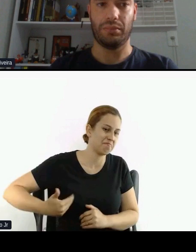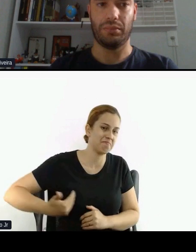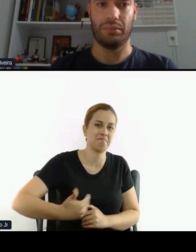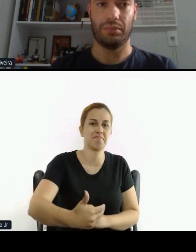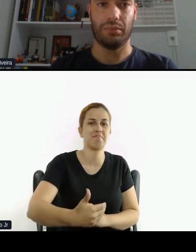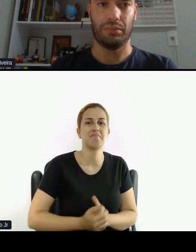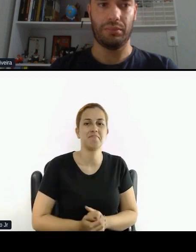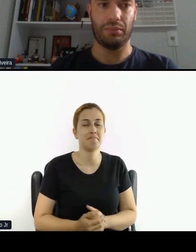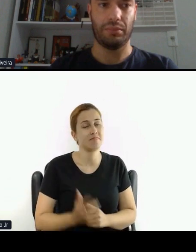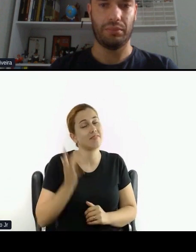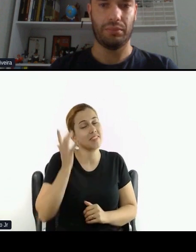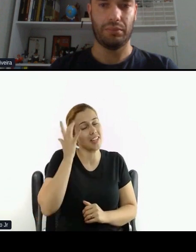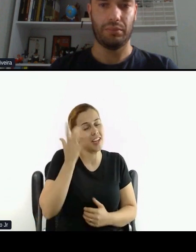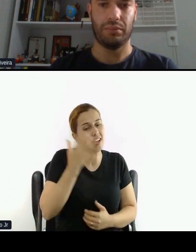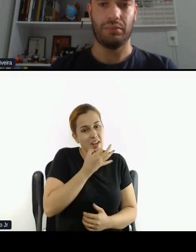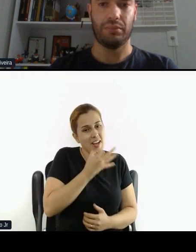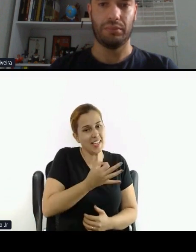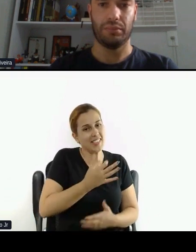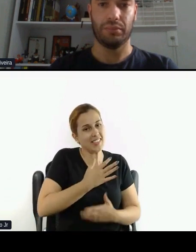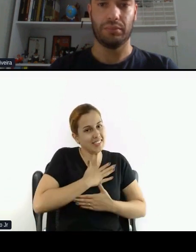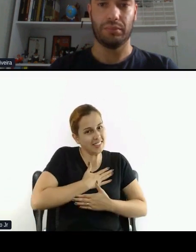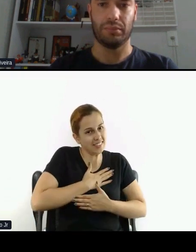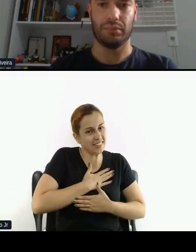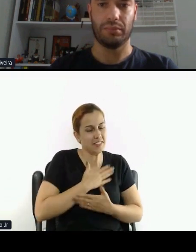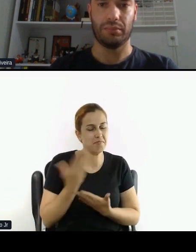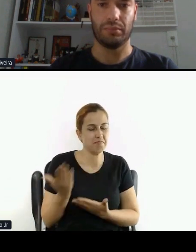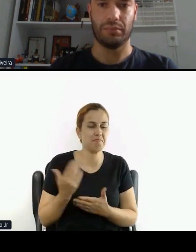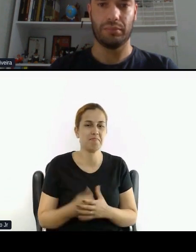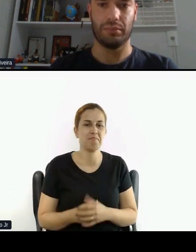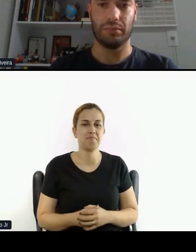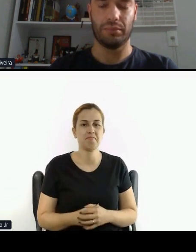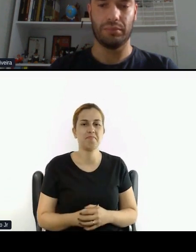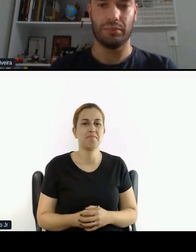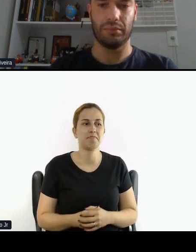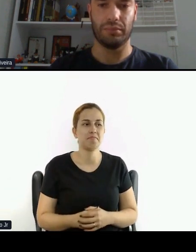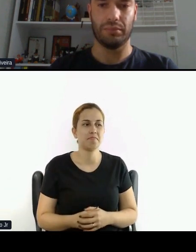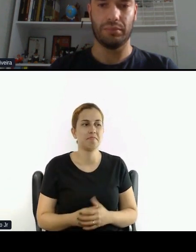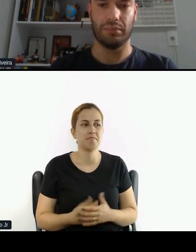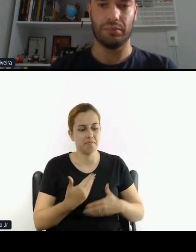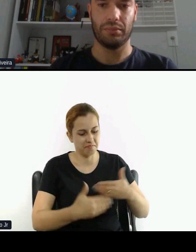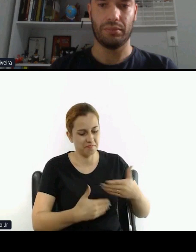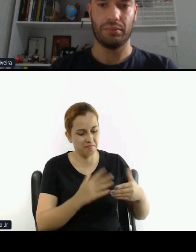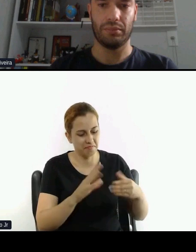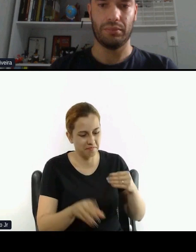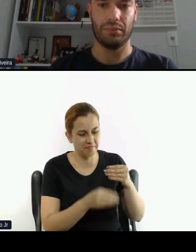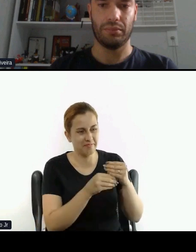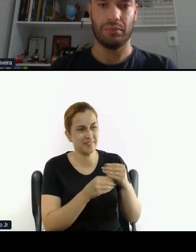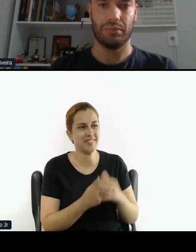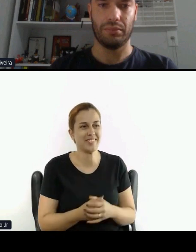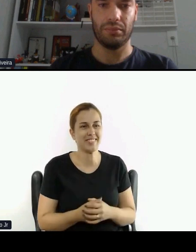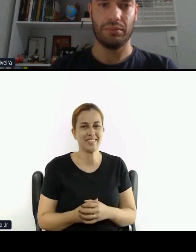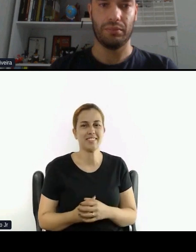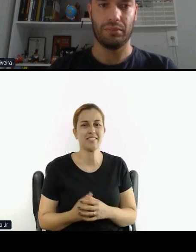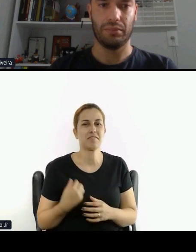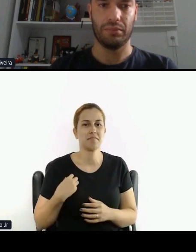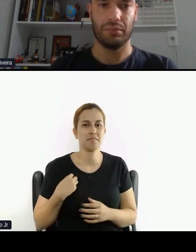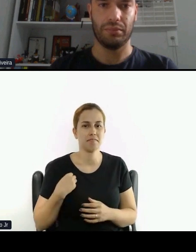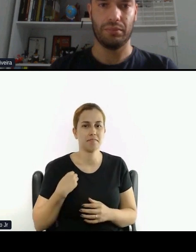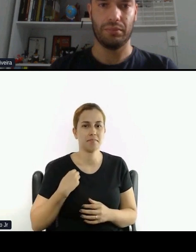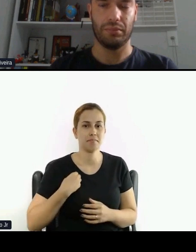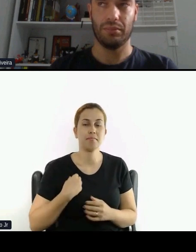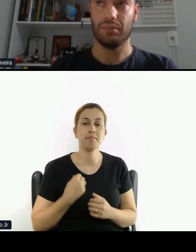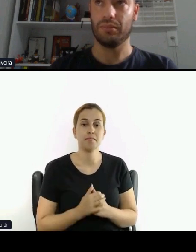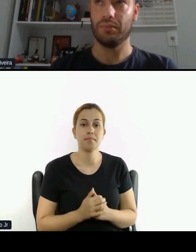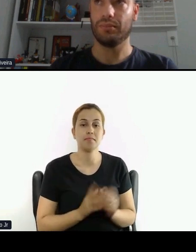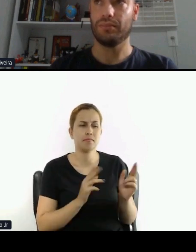isso que eu tenho como contribuição aí para vocês, aí vocês podem falar um Muito pouco bom, mais. Arturo. Até um ponto que você trouxe